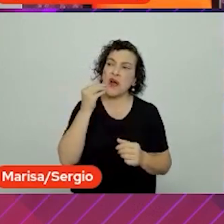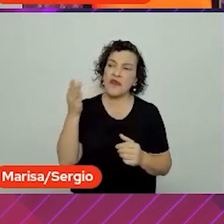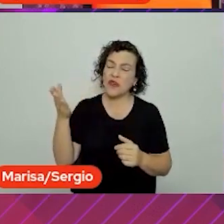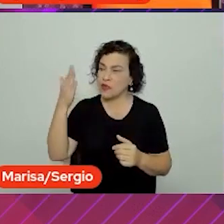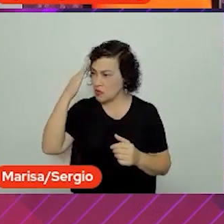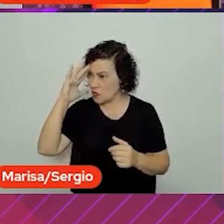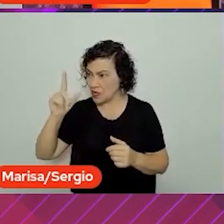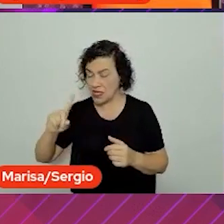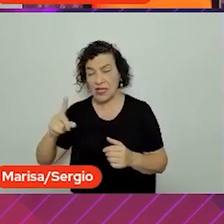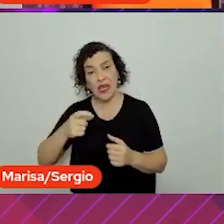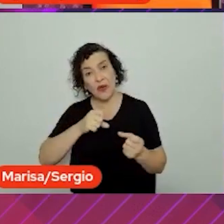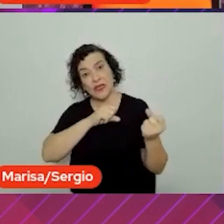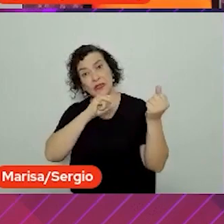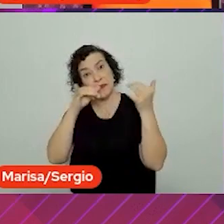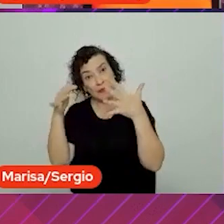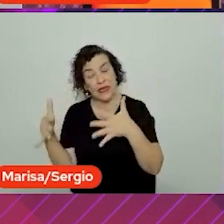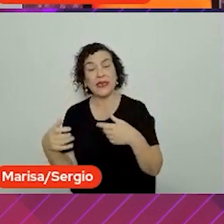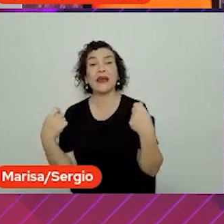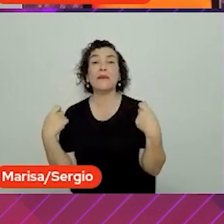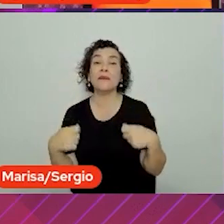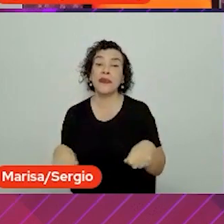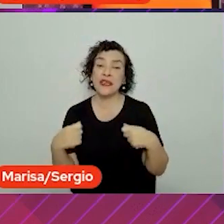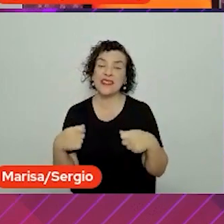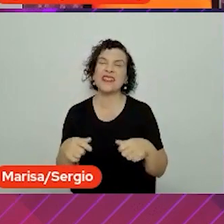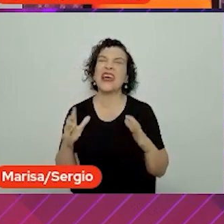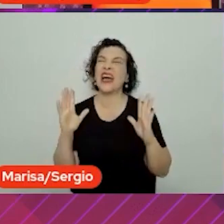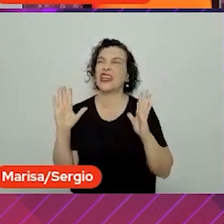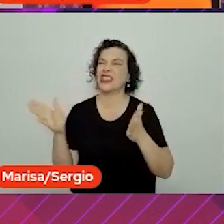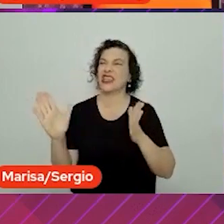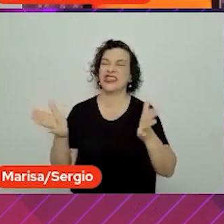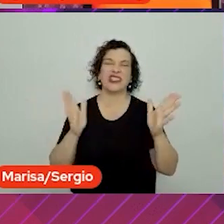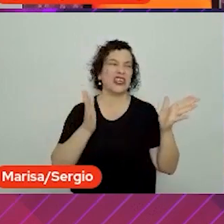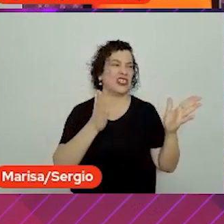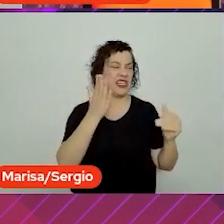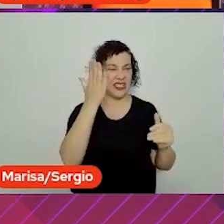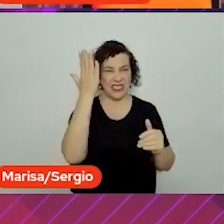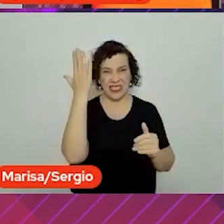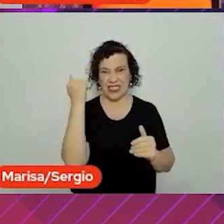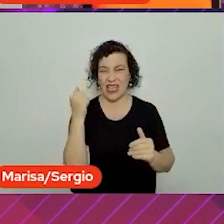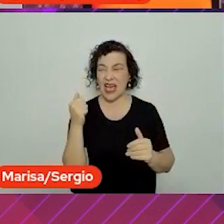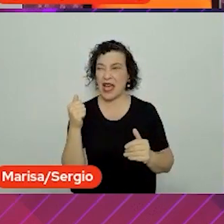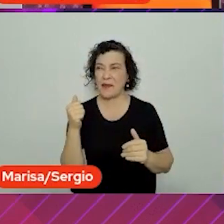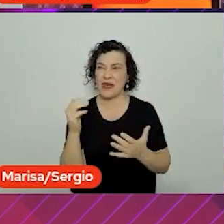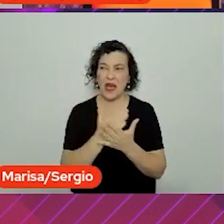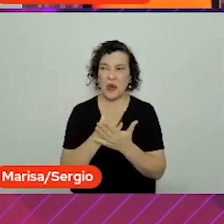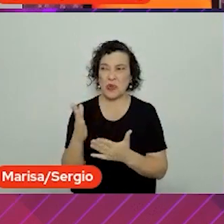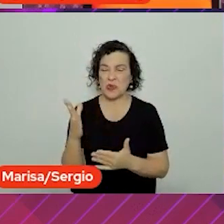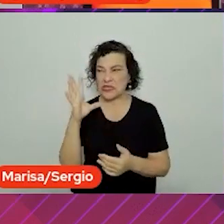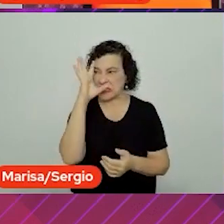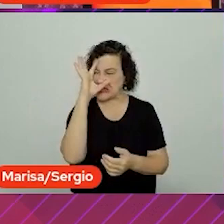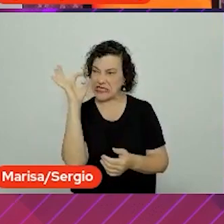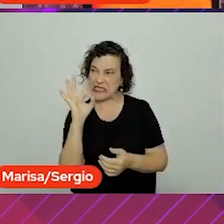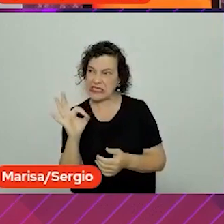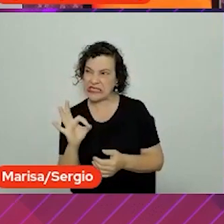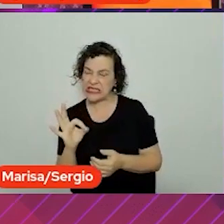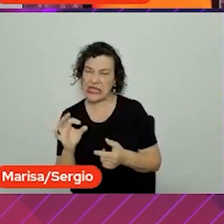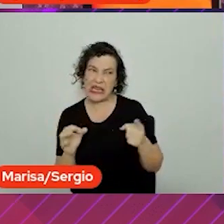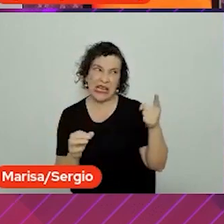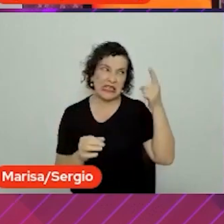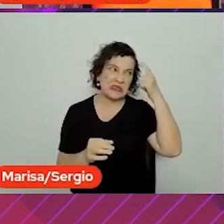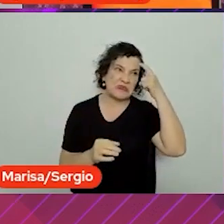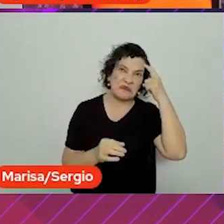ser, né. Então, não deixe as coisas ficarem subentendidas, porque às vezes você está pensando em alguma